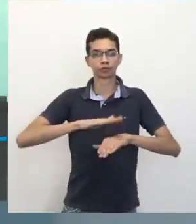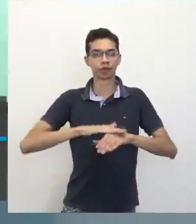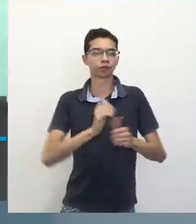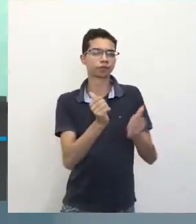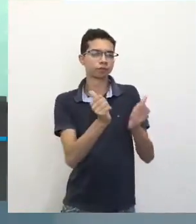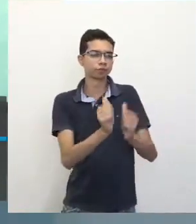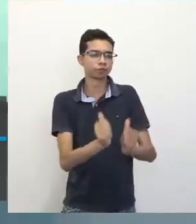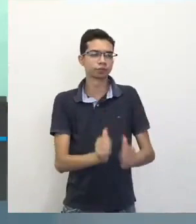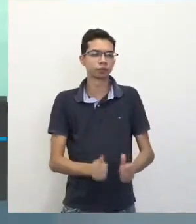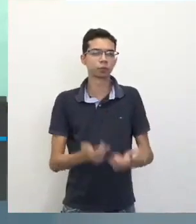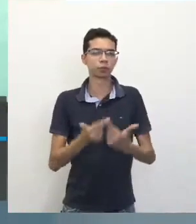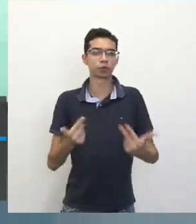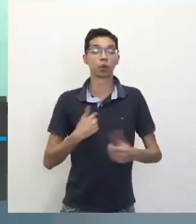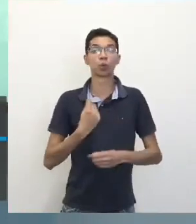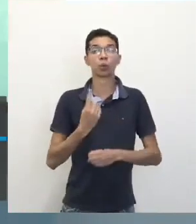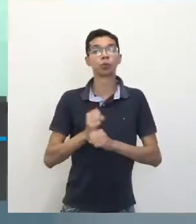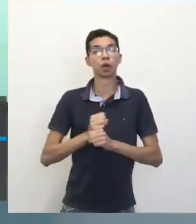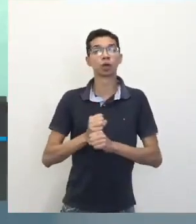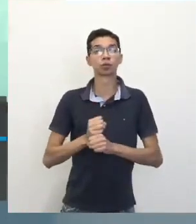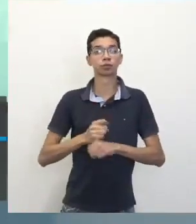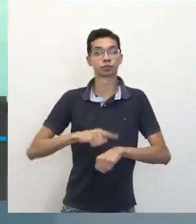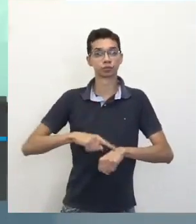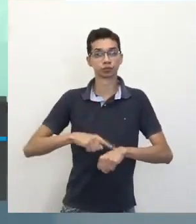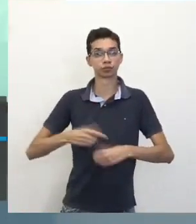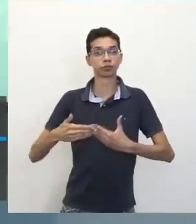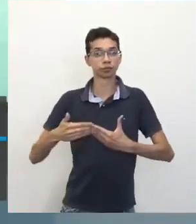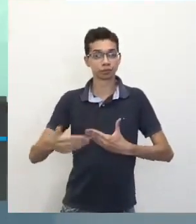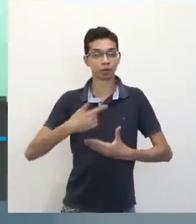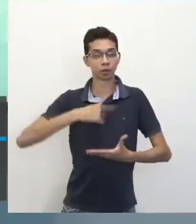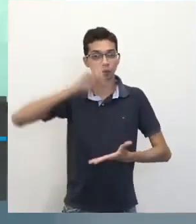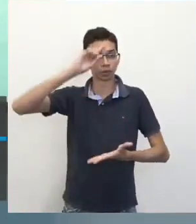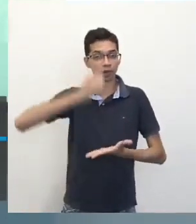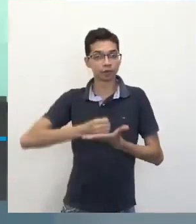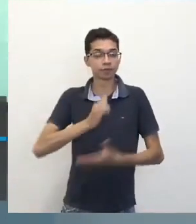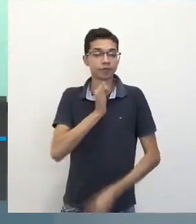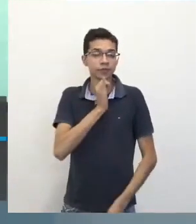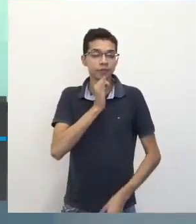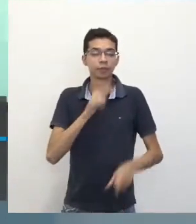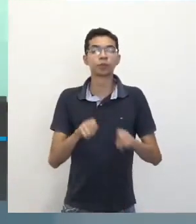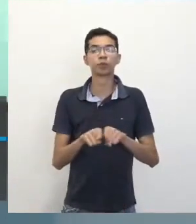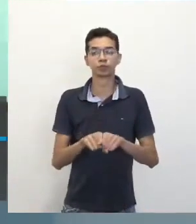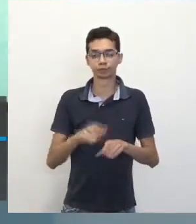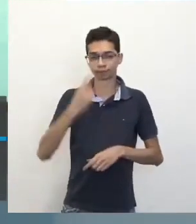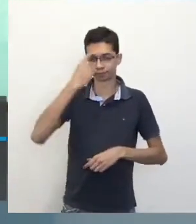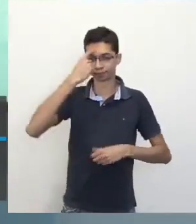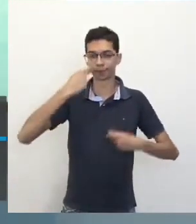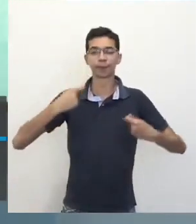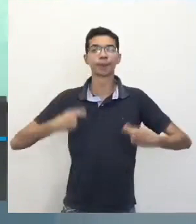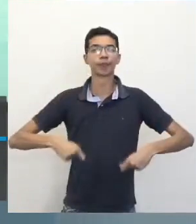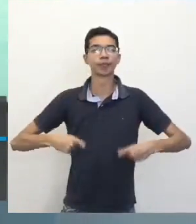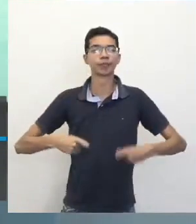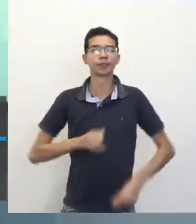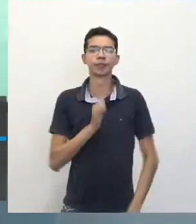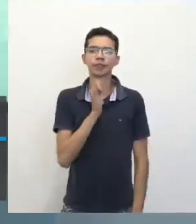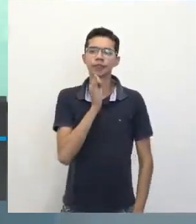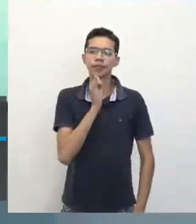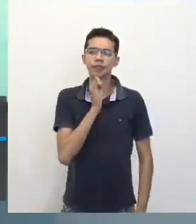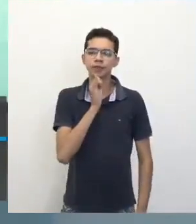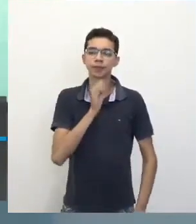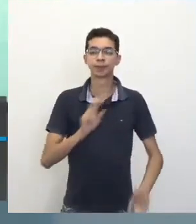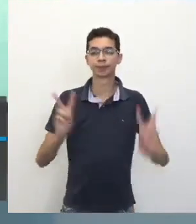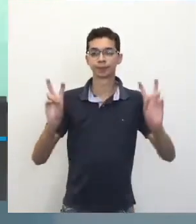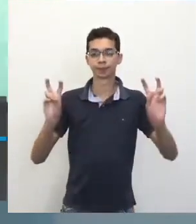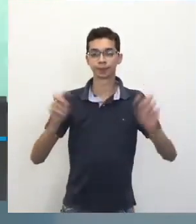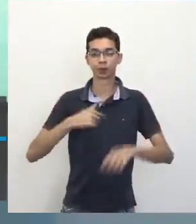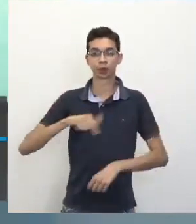1 ano de prazo para poder terminar. Eu vou determinar isso. Né? Só que eu também tenho que pensar no seguinte, vamos supor que o tema que eu